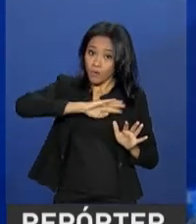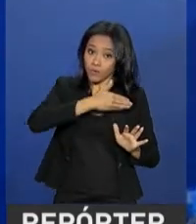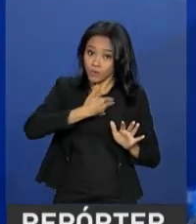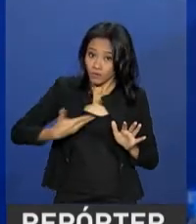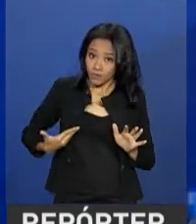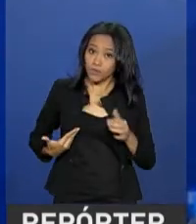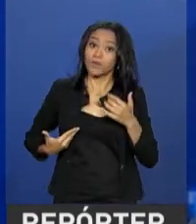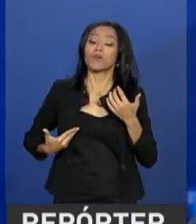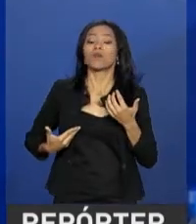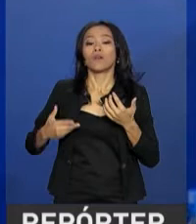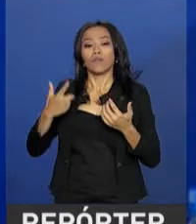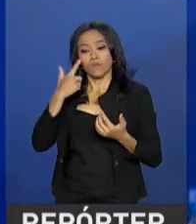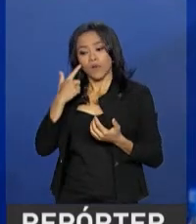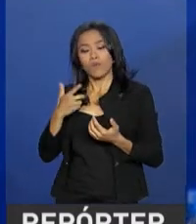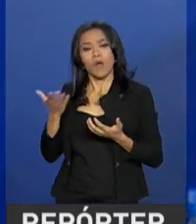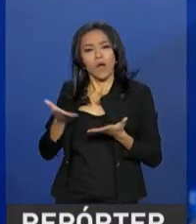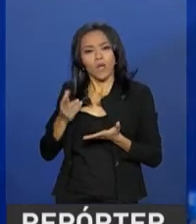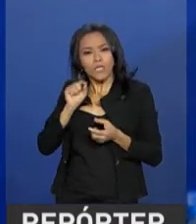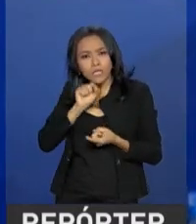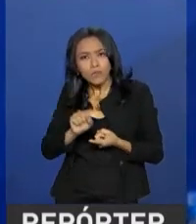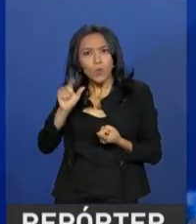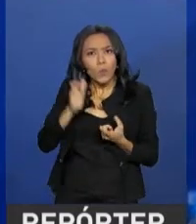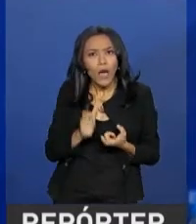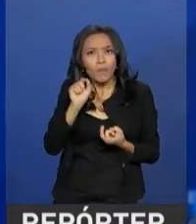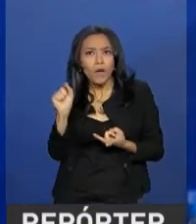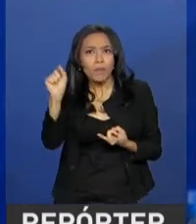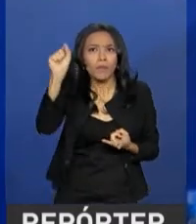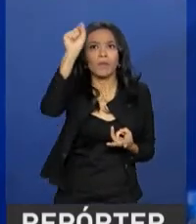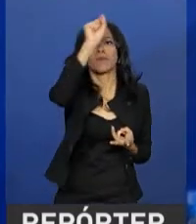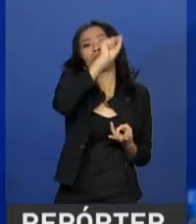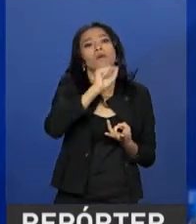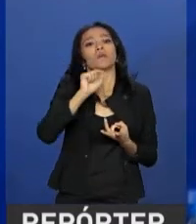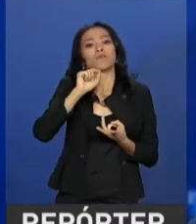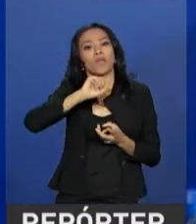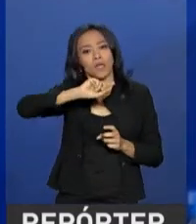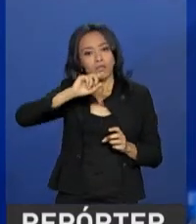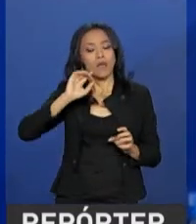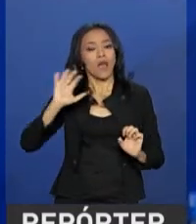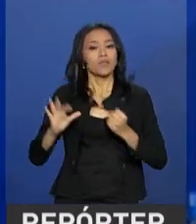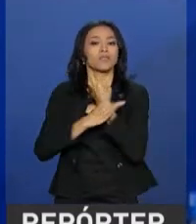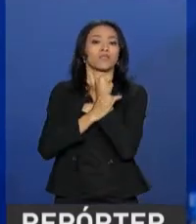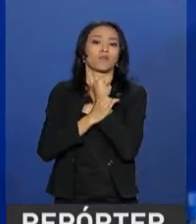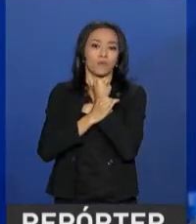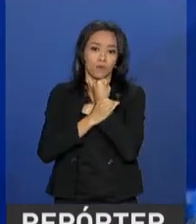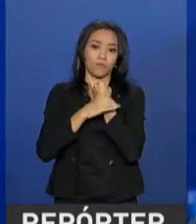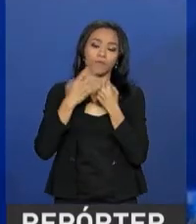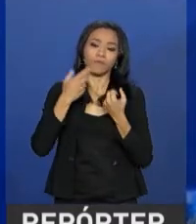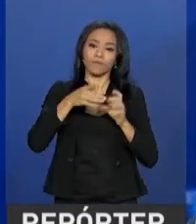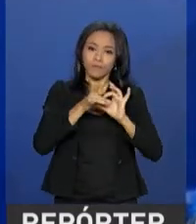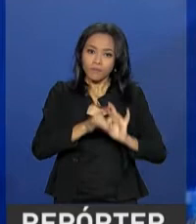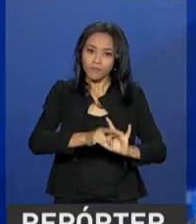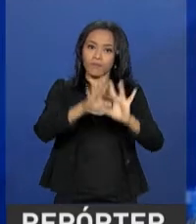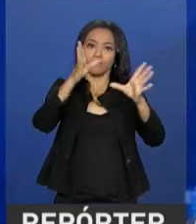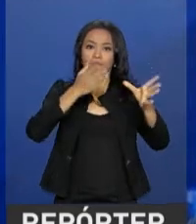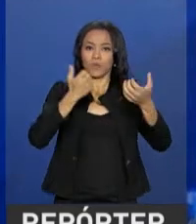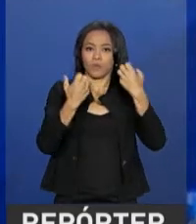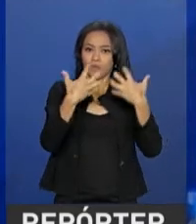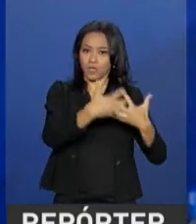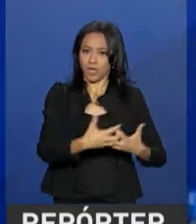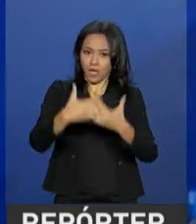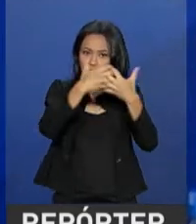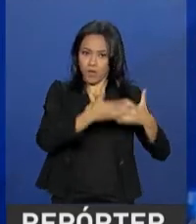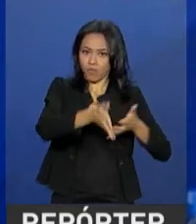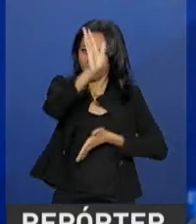disponível nesses pontos e garantir a escolta ea saída já que grande parte e